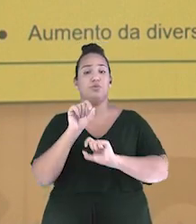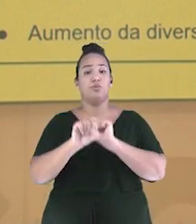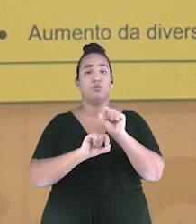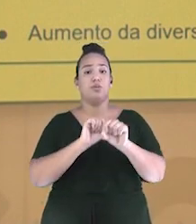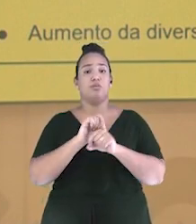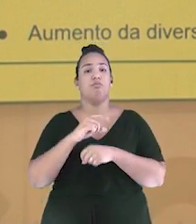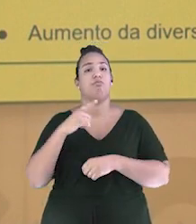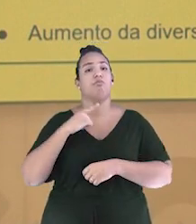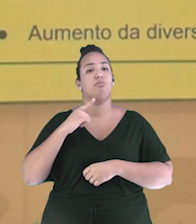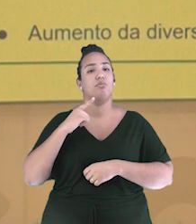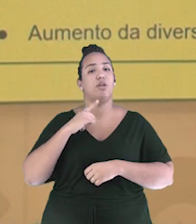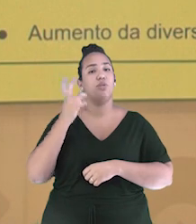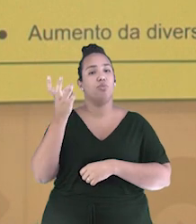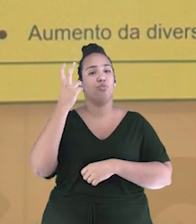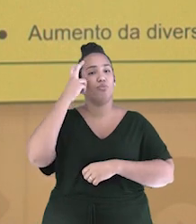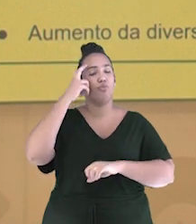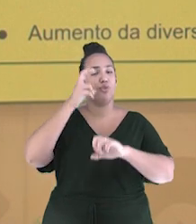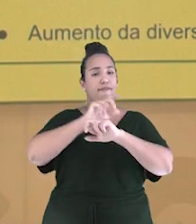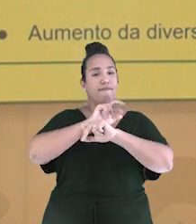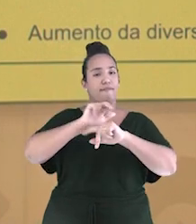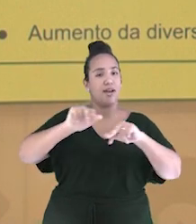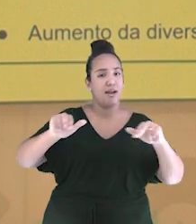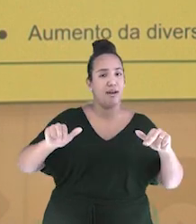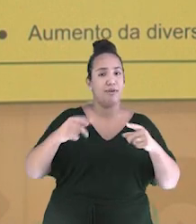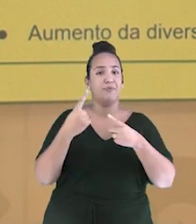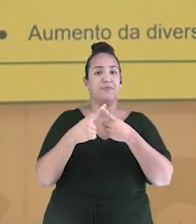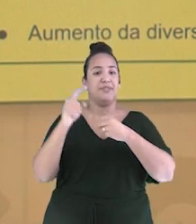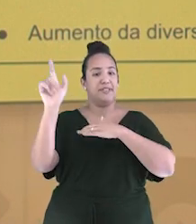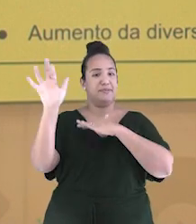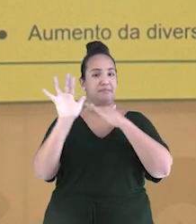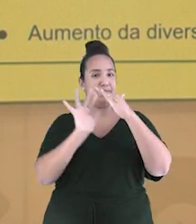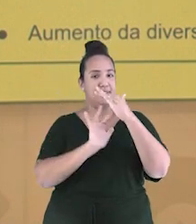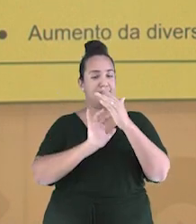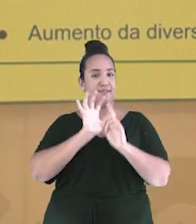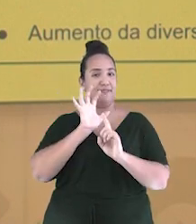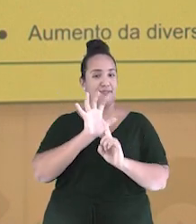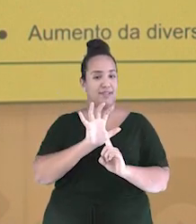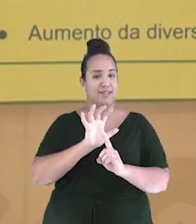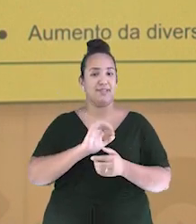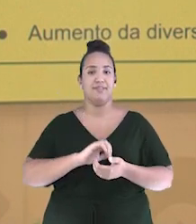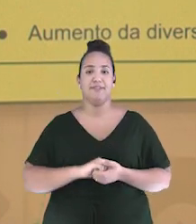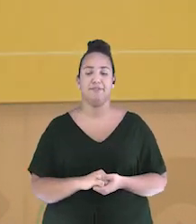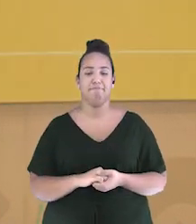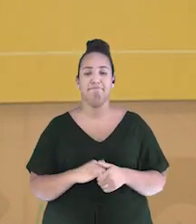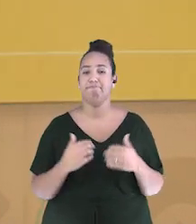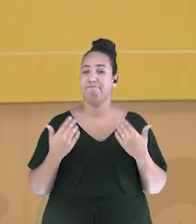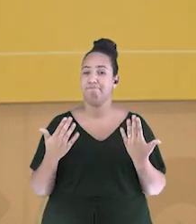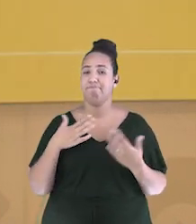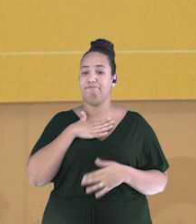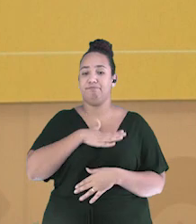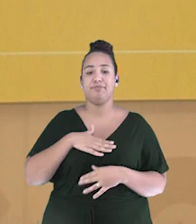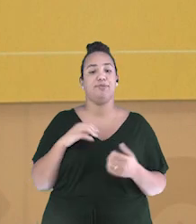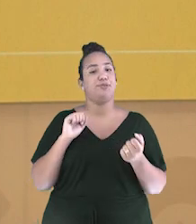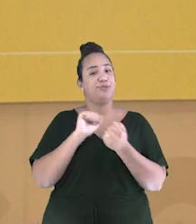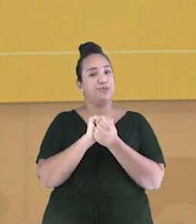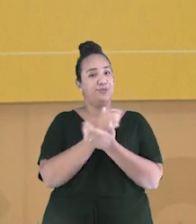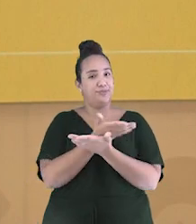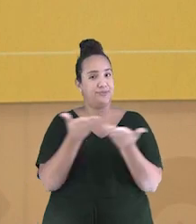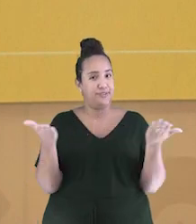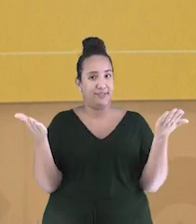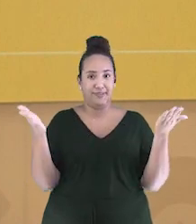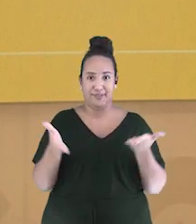uma grande diversidade cultural com as imigrações. Pessoal, foi um prazer estar com vocês